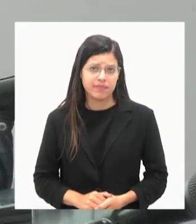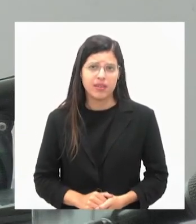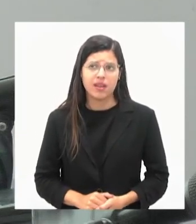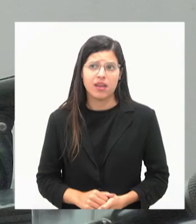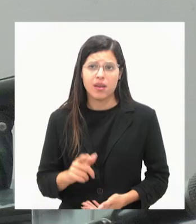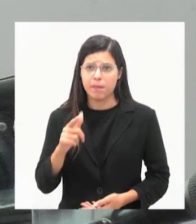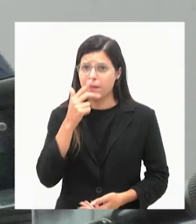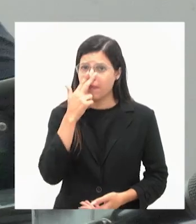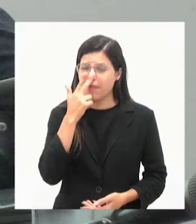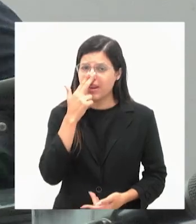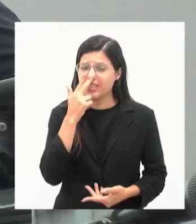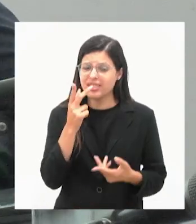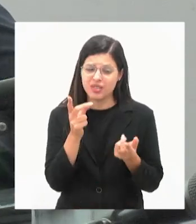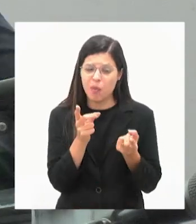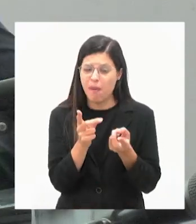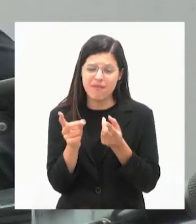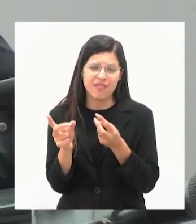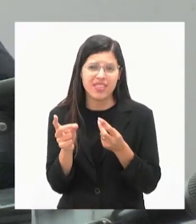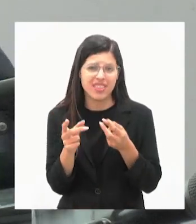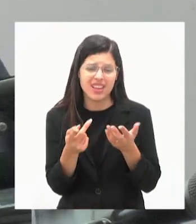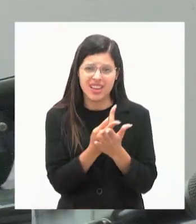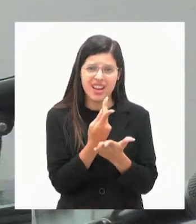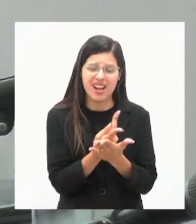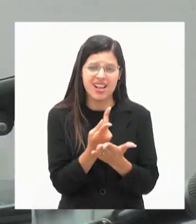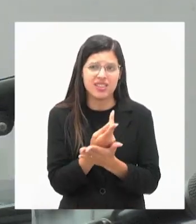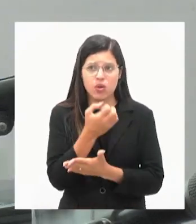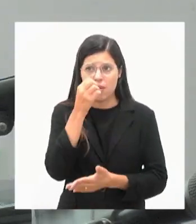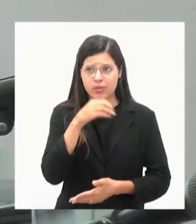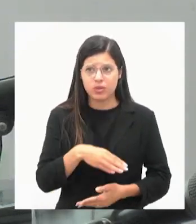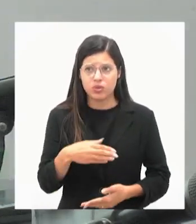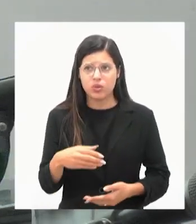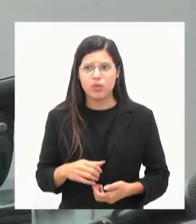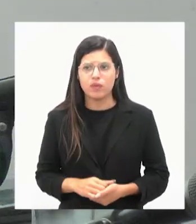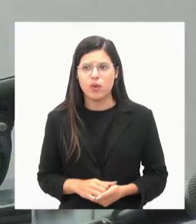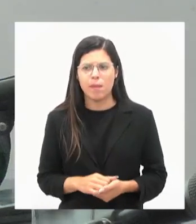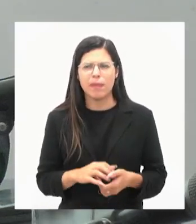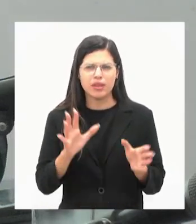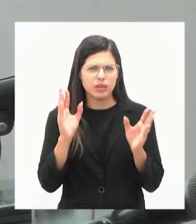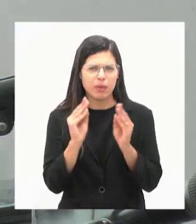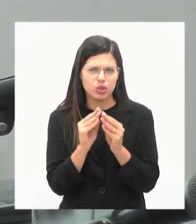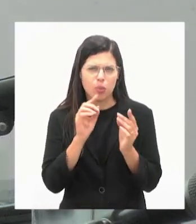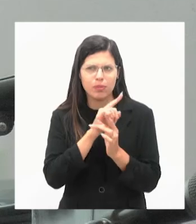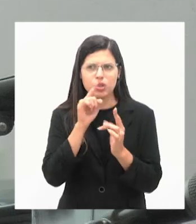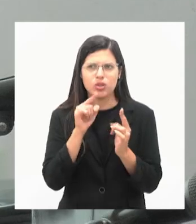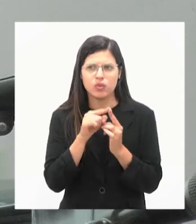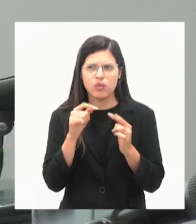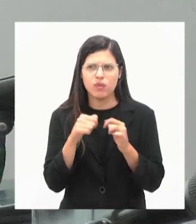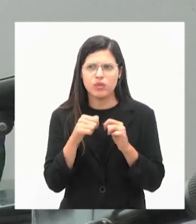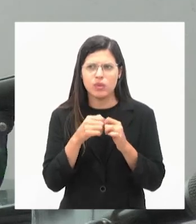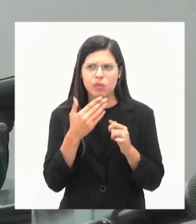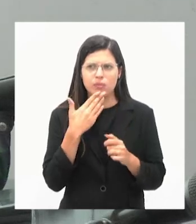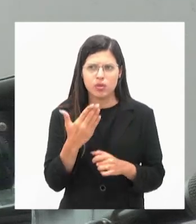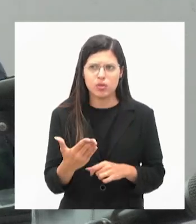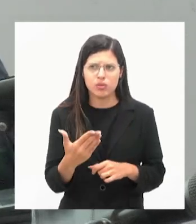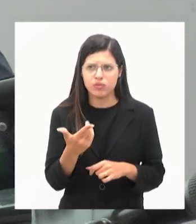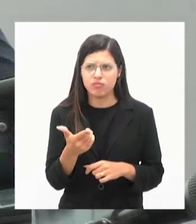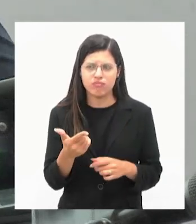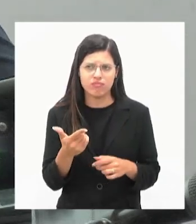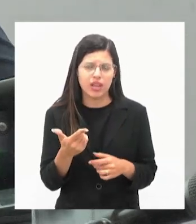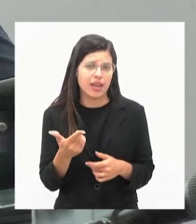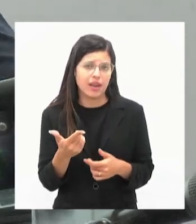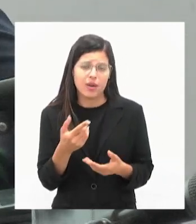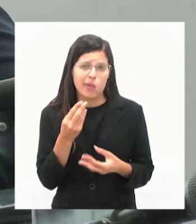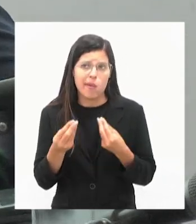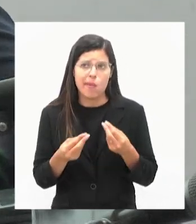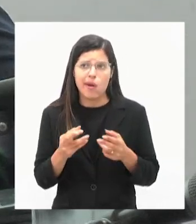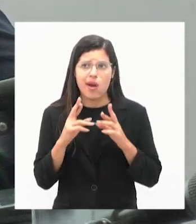absurdo na operação. Eu para objetivar, presidente, vou fazer um encaminhamento aqui para Vossa Excelência. Assim, não tem sentido a reunião continuar acontecendo